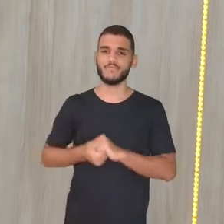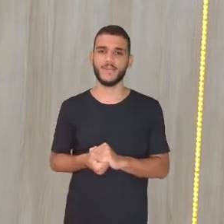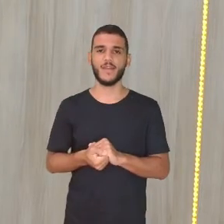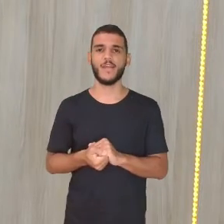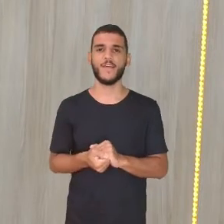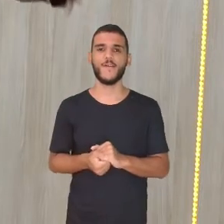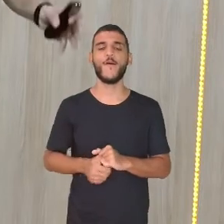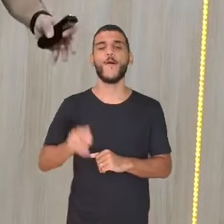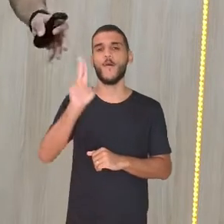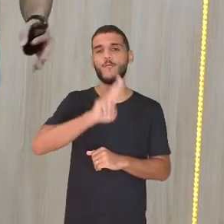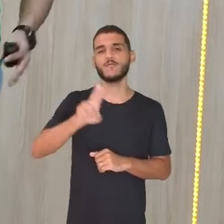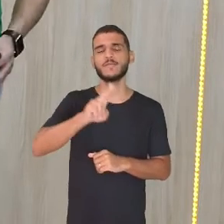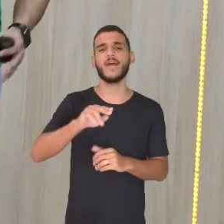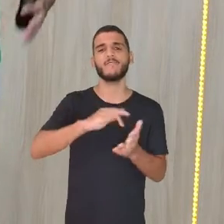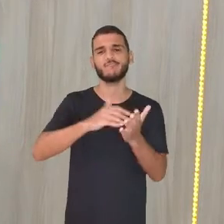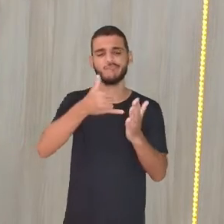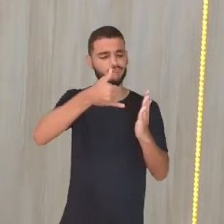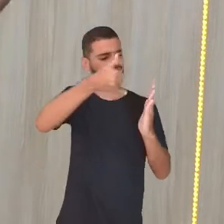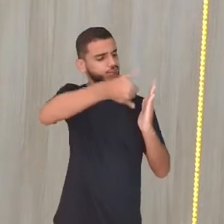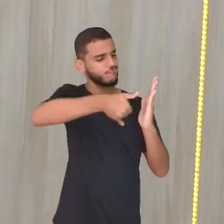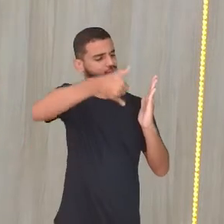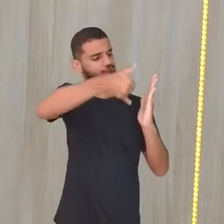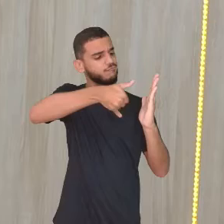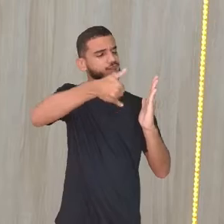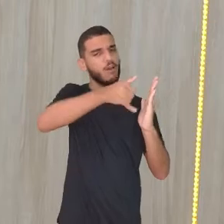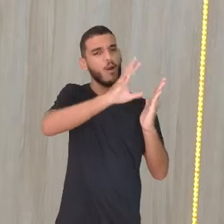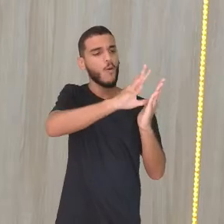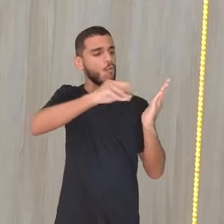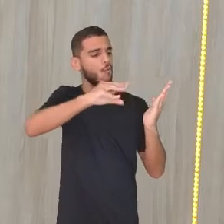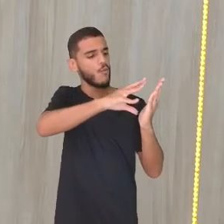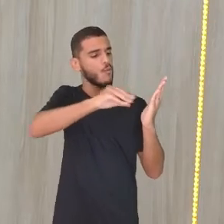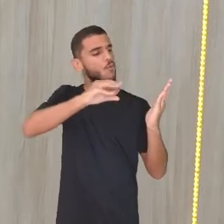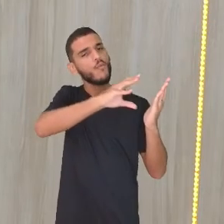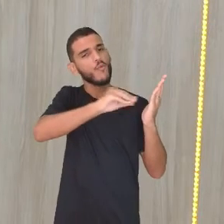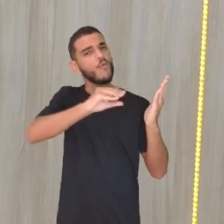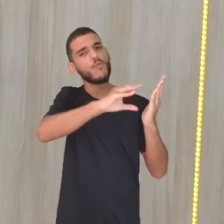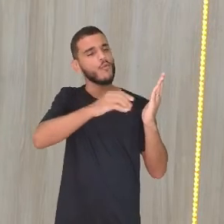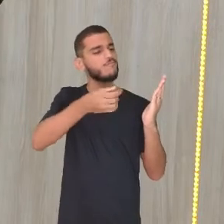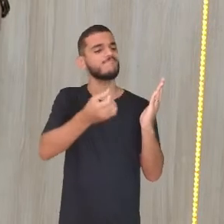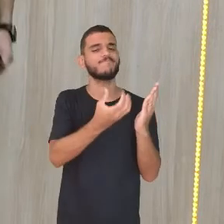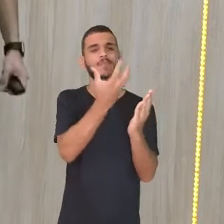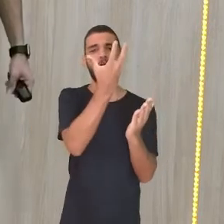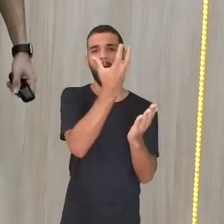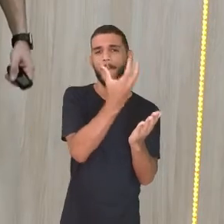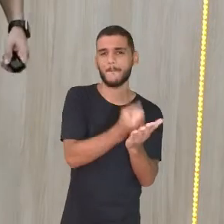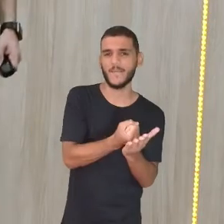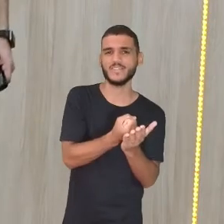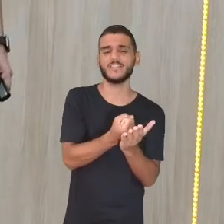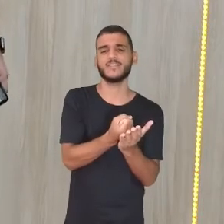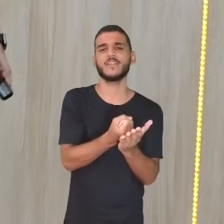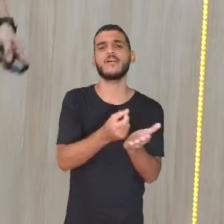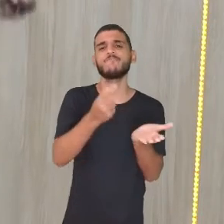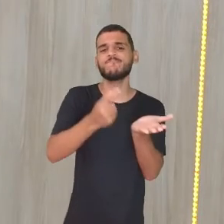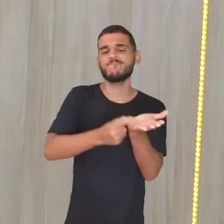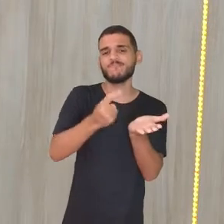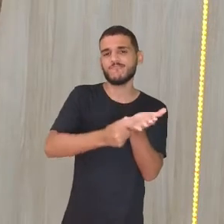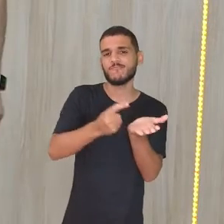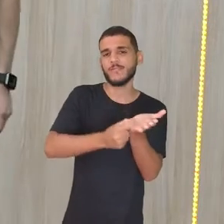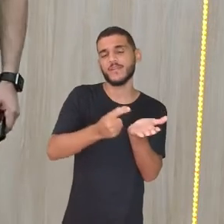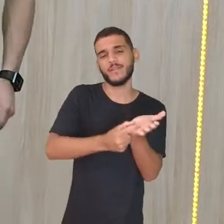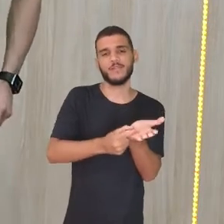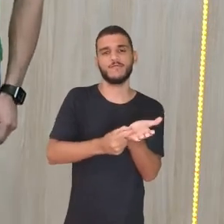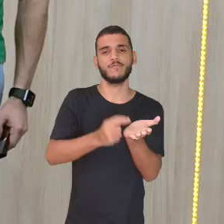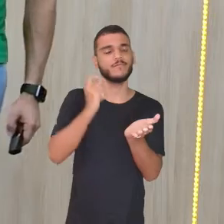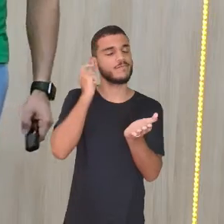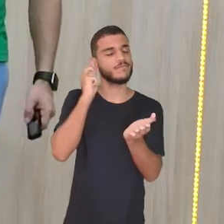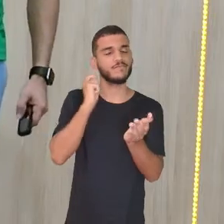aí um desses 2 QR Codes de acordo com o seu sistema operacional, certo? E vai fazer o download